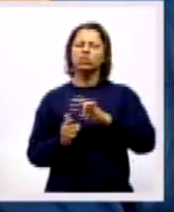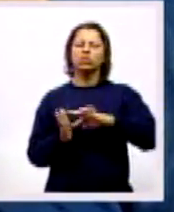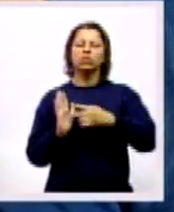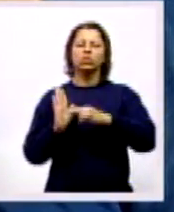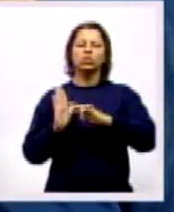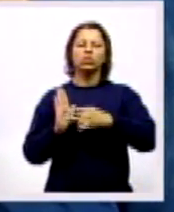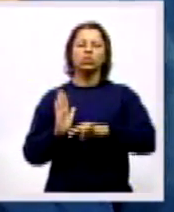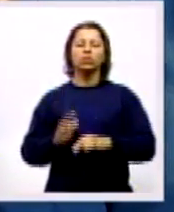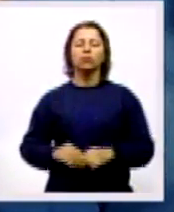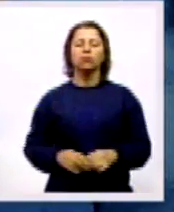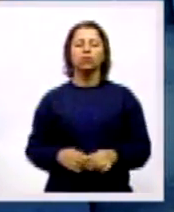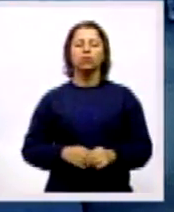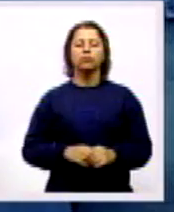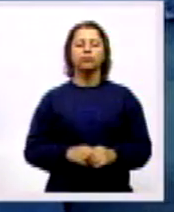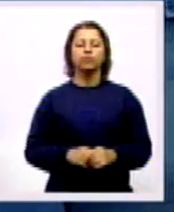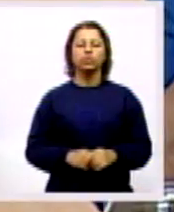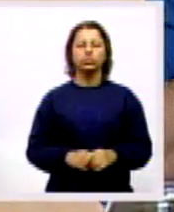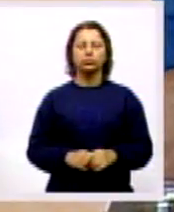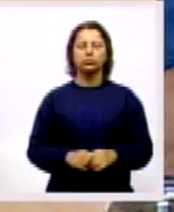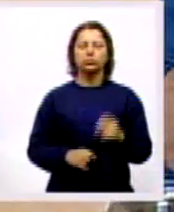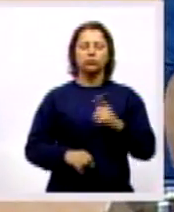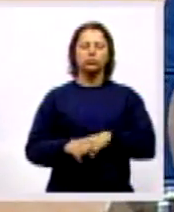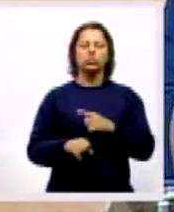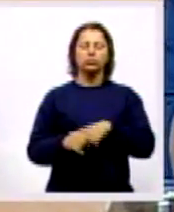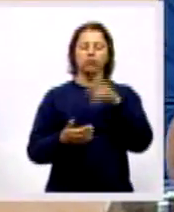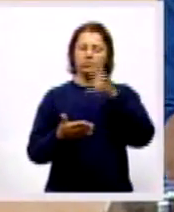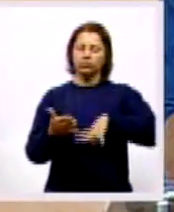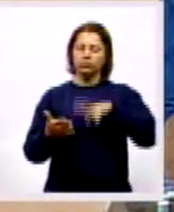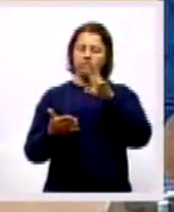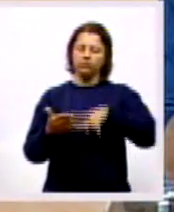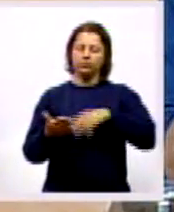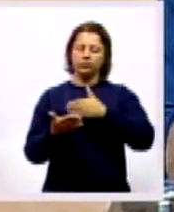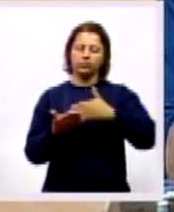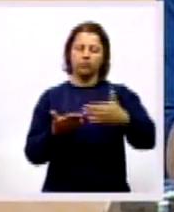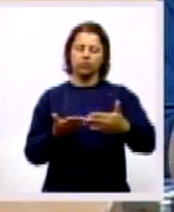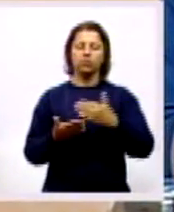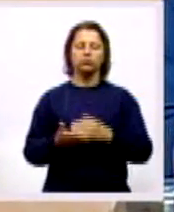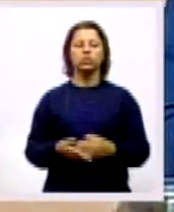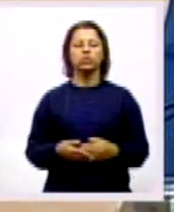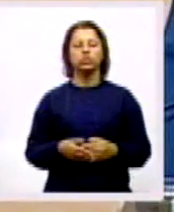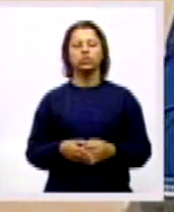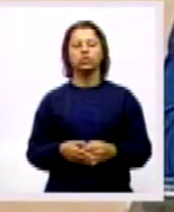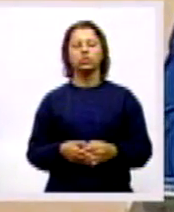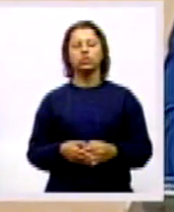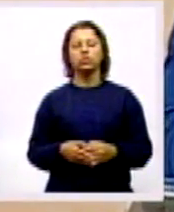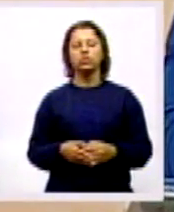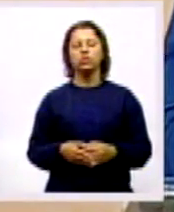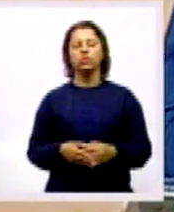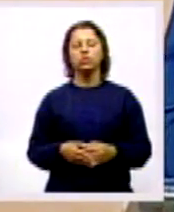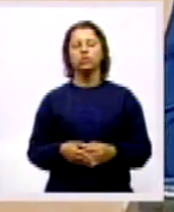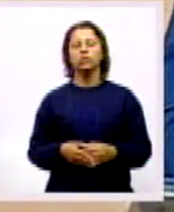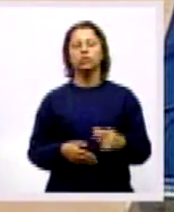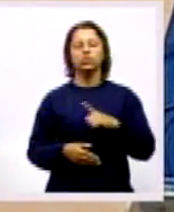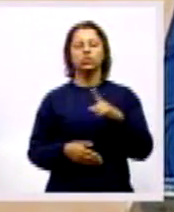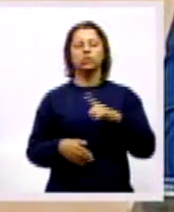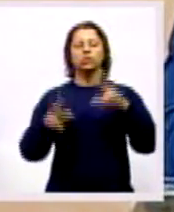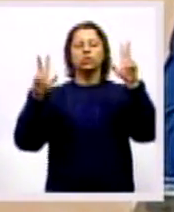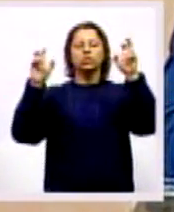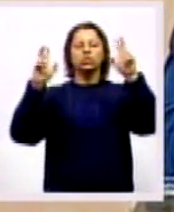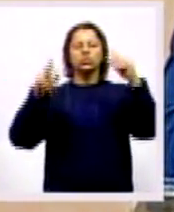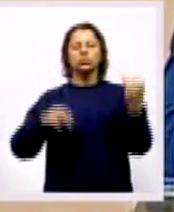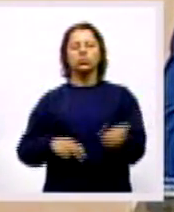dizer? E na hora que eu abri a palavra, estava um tema